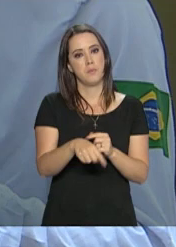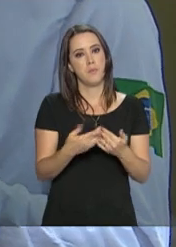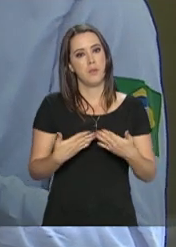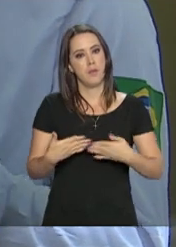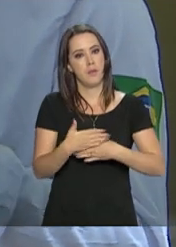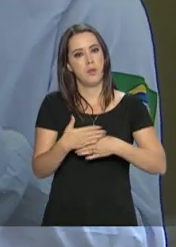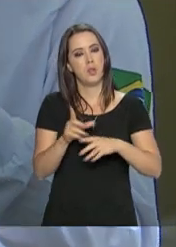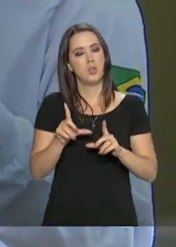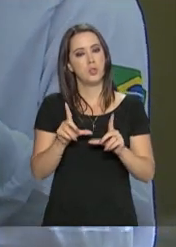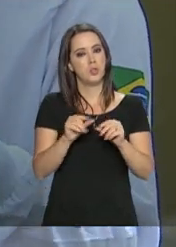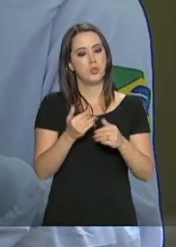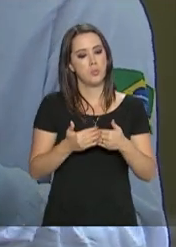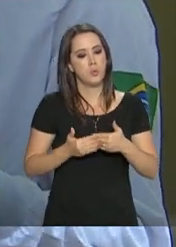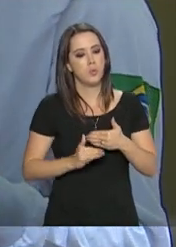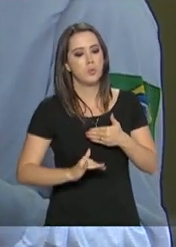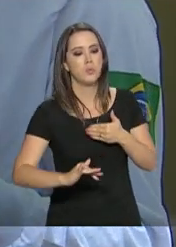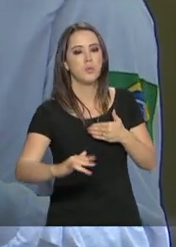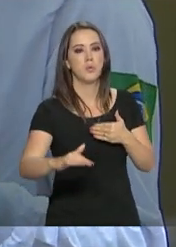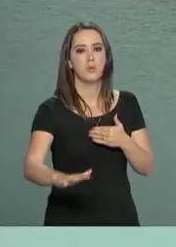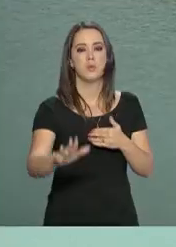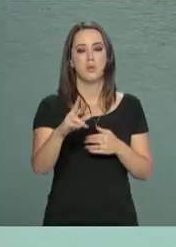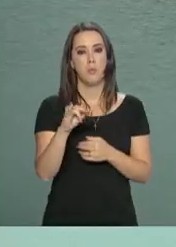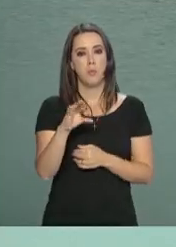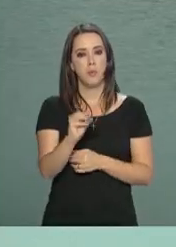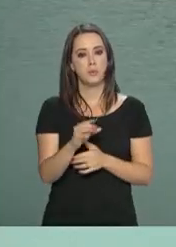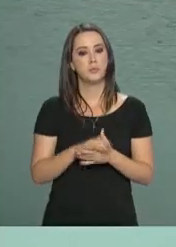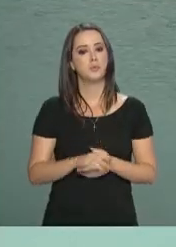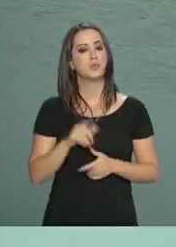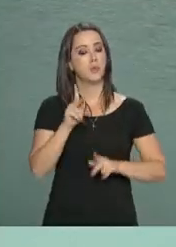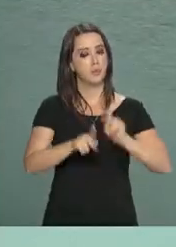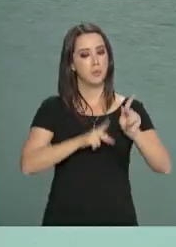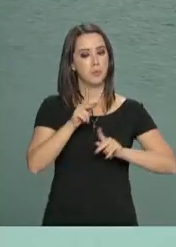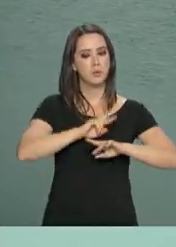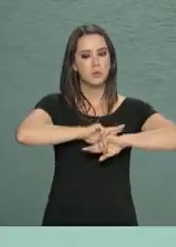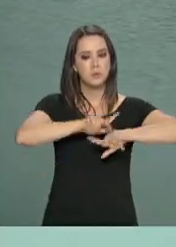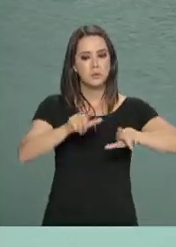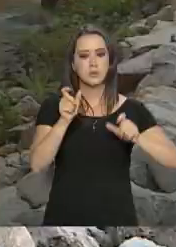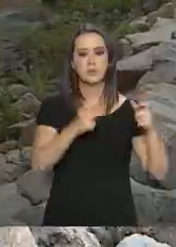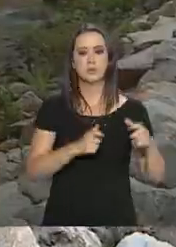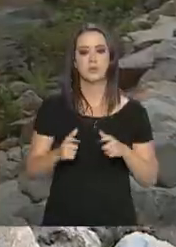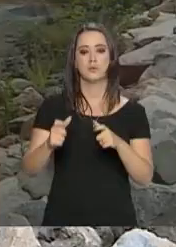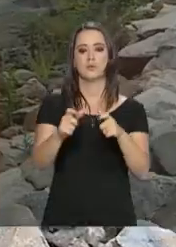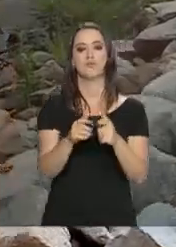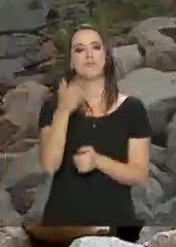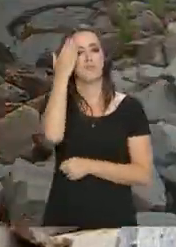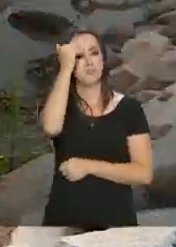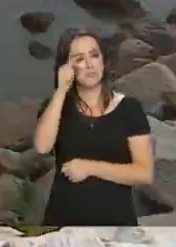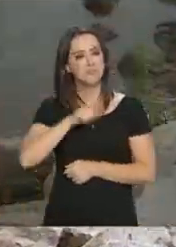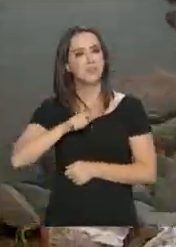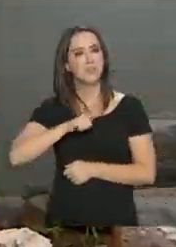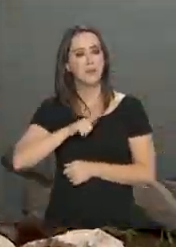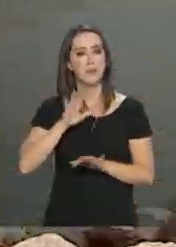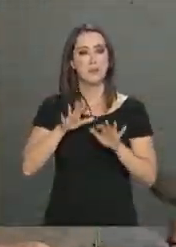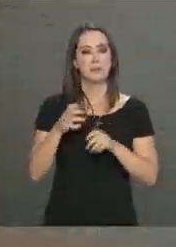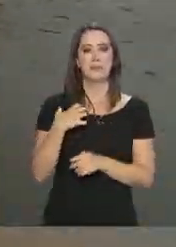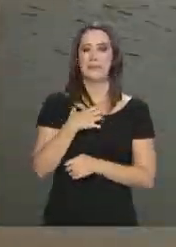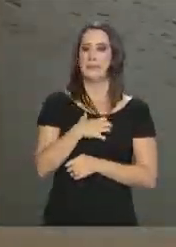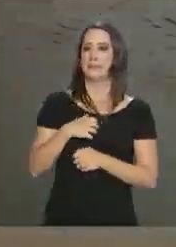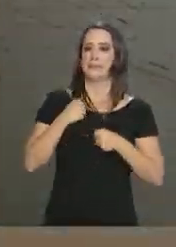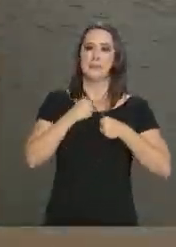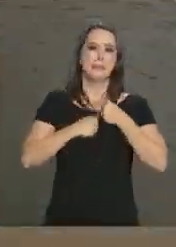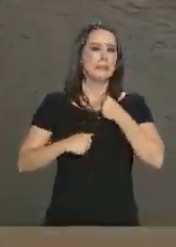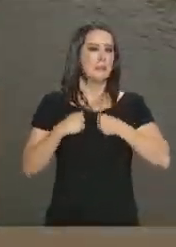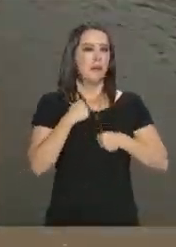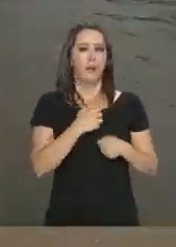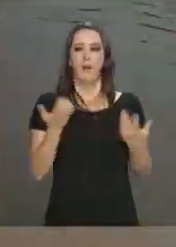na margem e reduzir o carregamento desse rejeito para dentro do rio. Para a população de forma geral, eu sei que tem uma certa ansiedade,